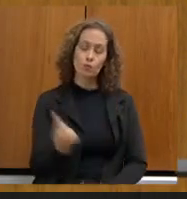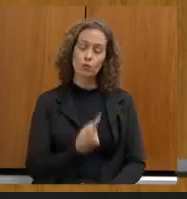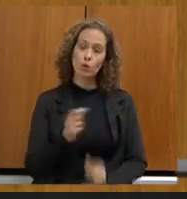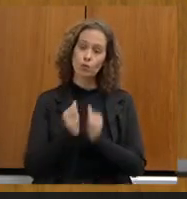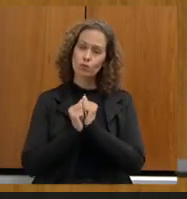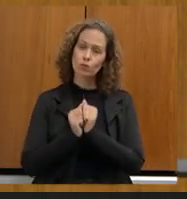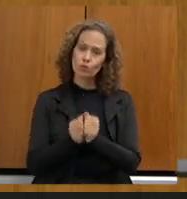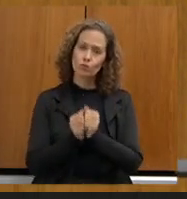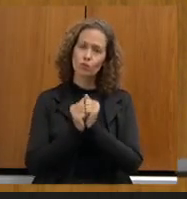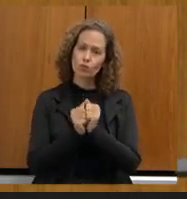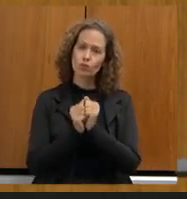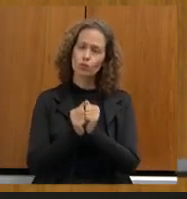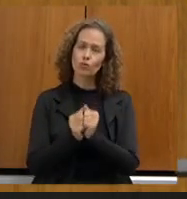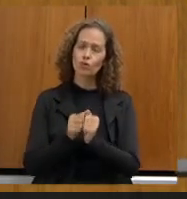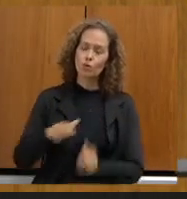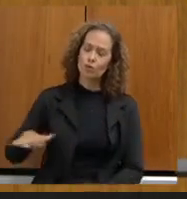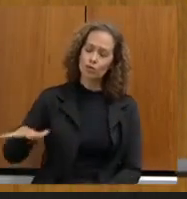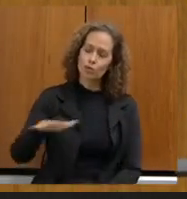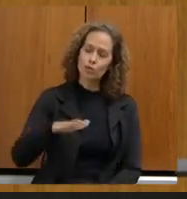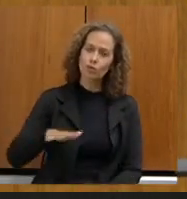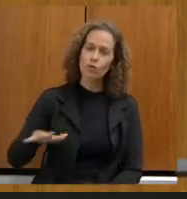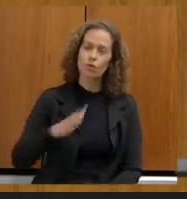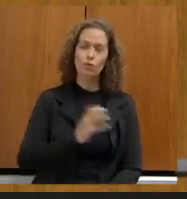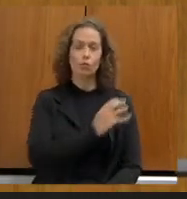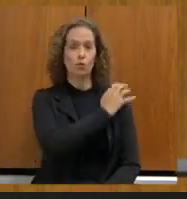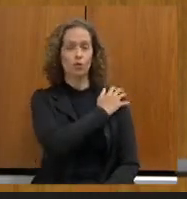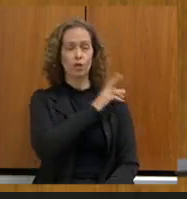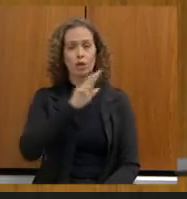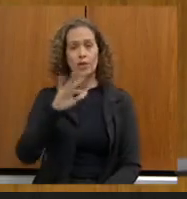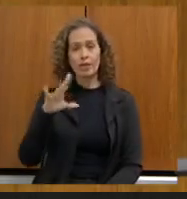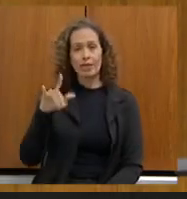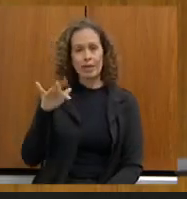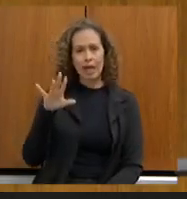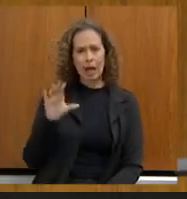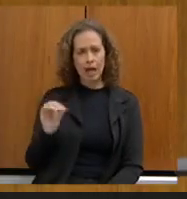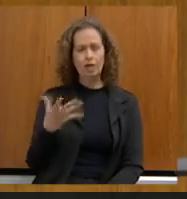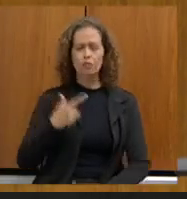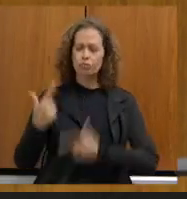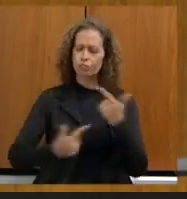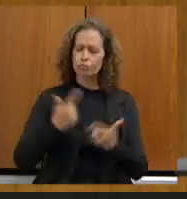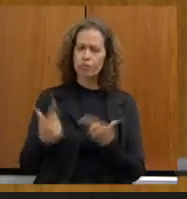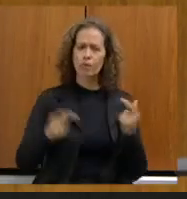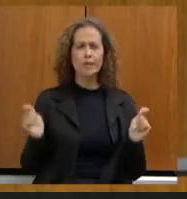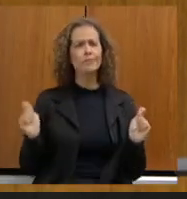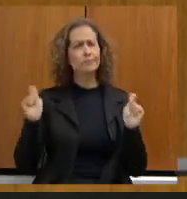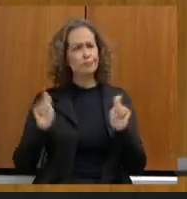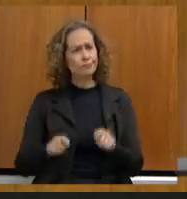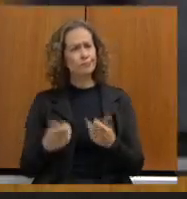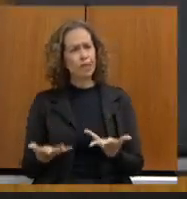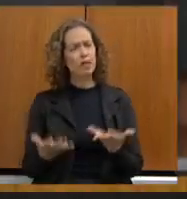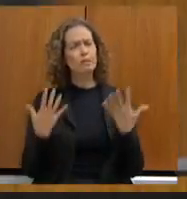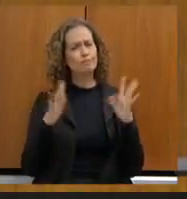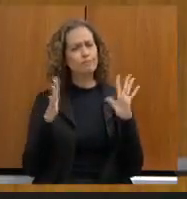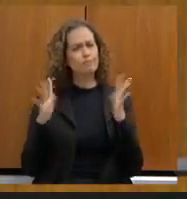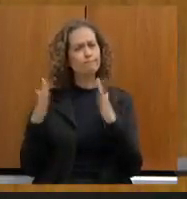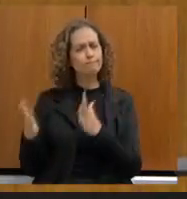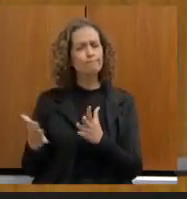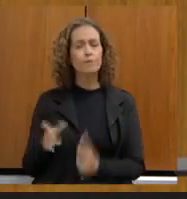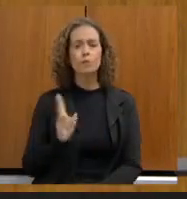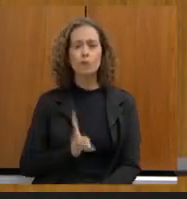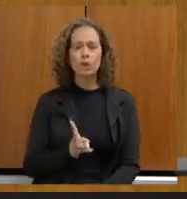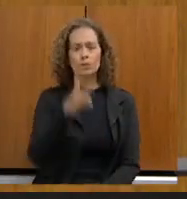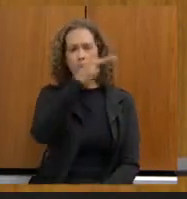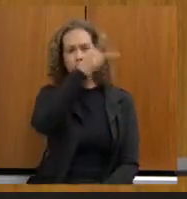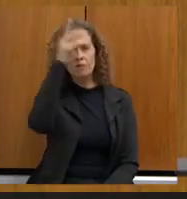região nossa lá comandada pelo Coronel Ricardo e feito um trabalho muito eficiente também muito prestativo dá retorno para